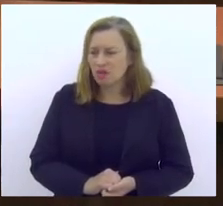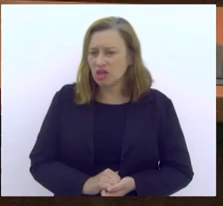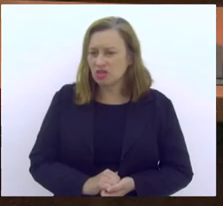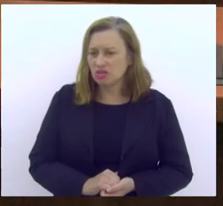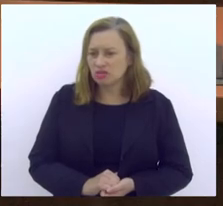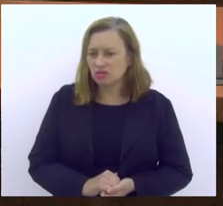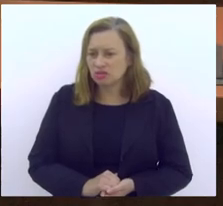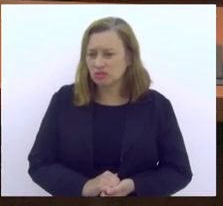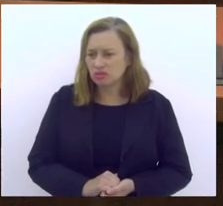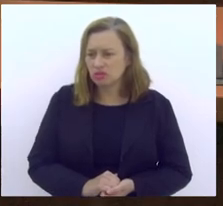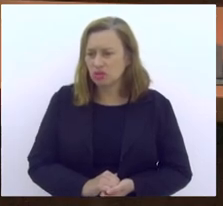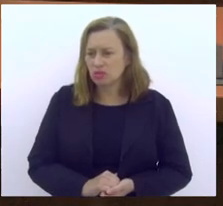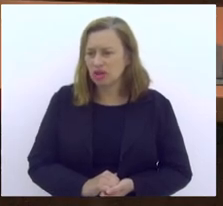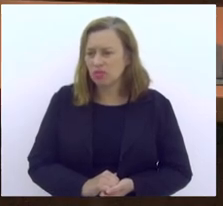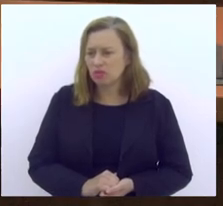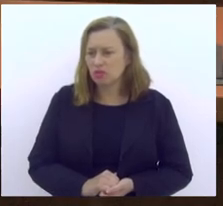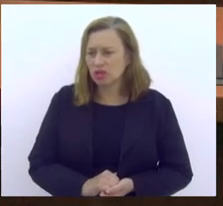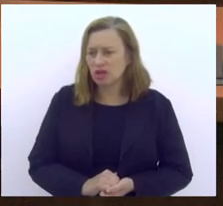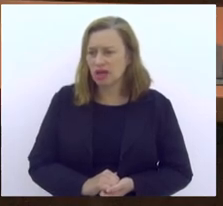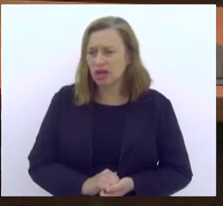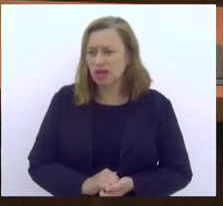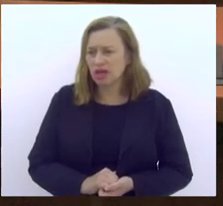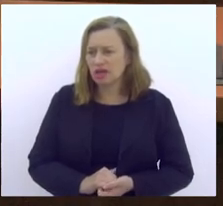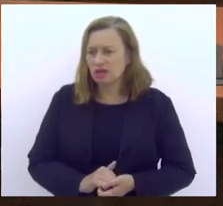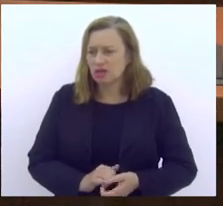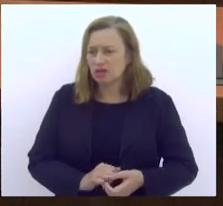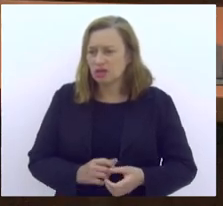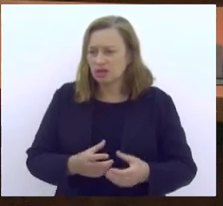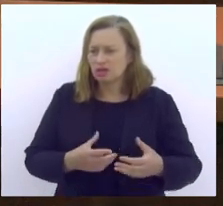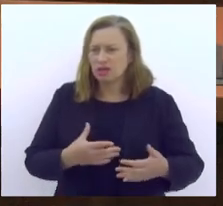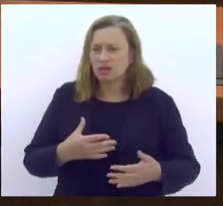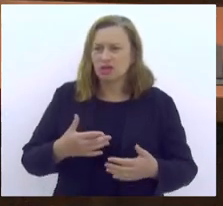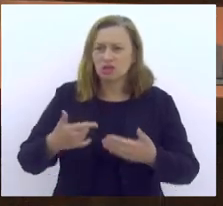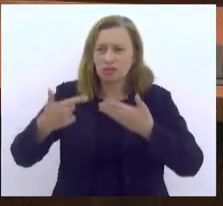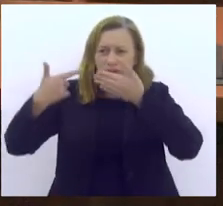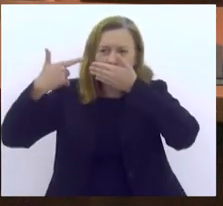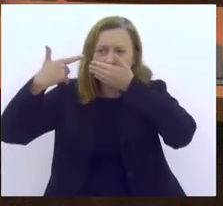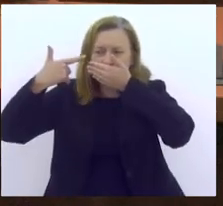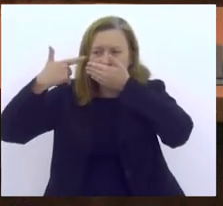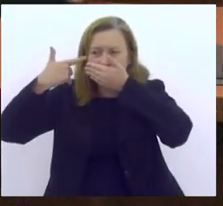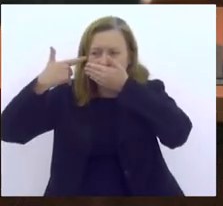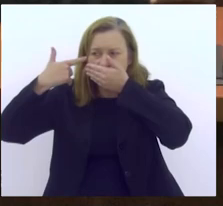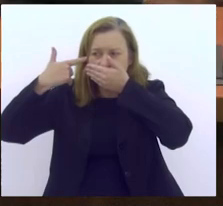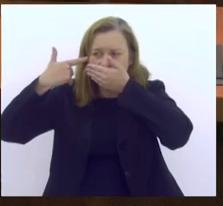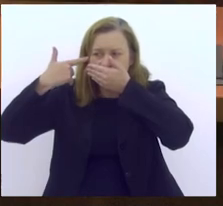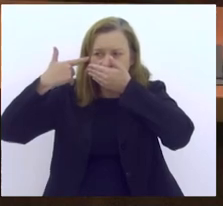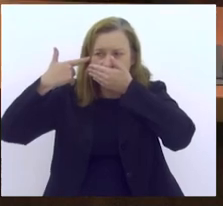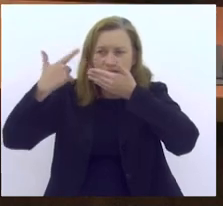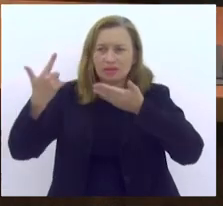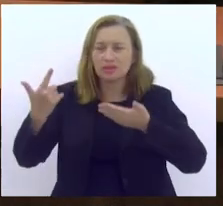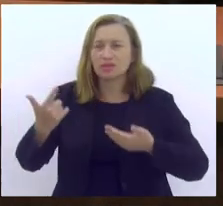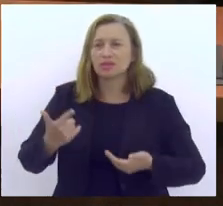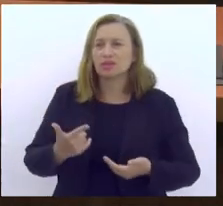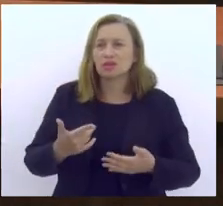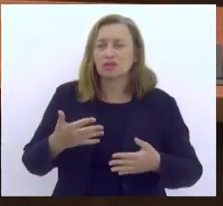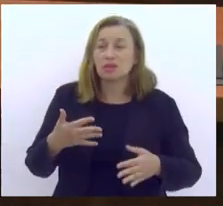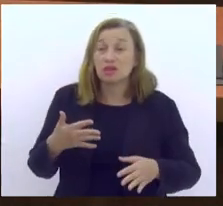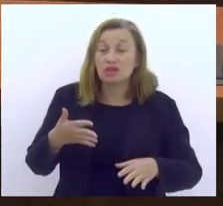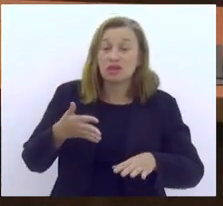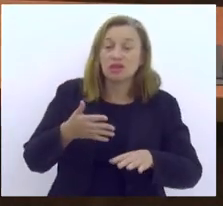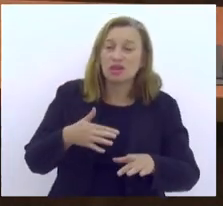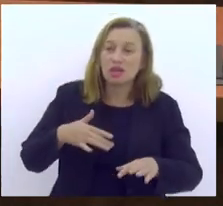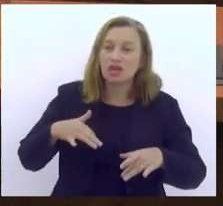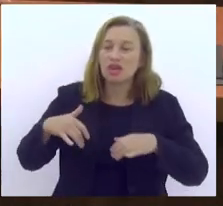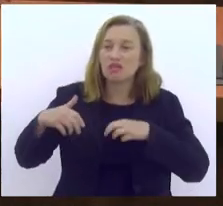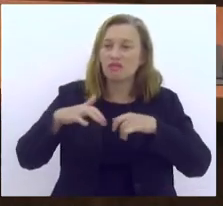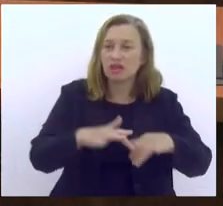acaso, de uma deputada que estava num churrasco e a casa foi invadida por bandidos. Hoje, nós